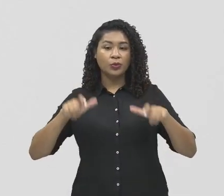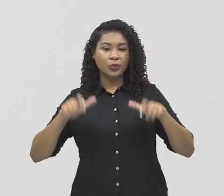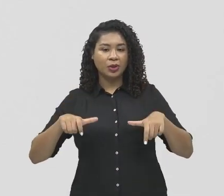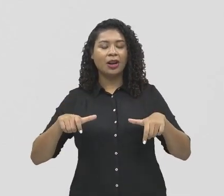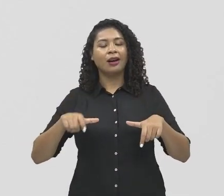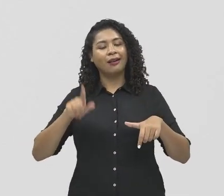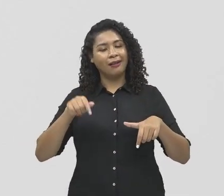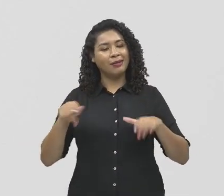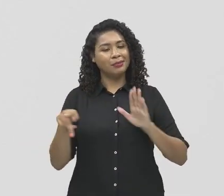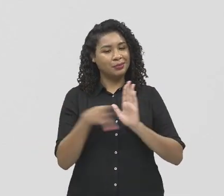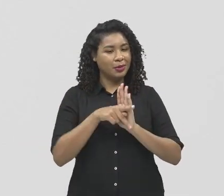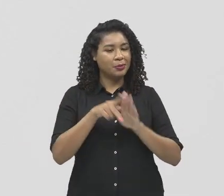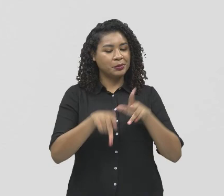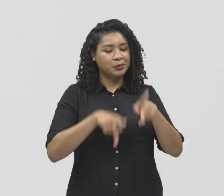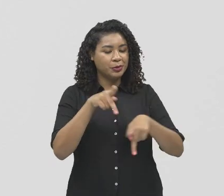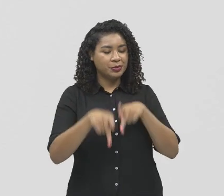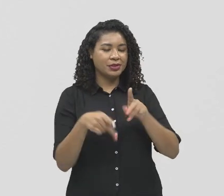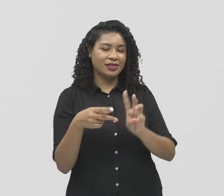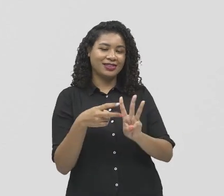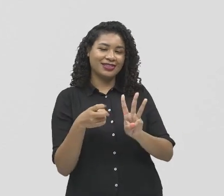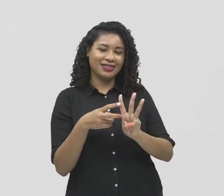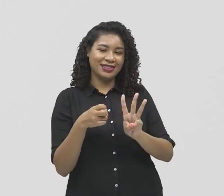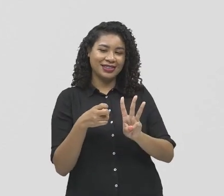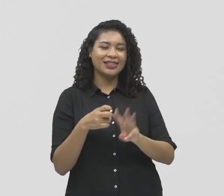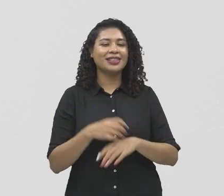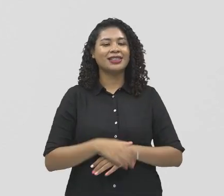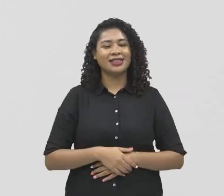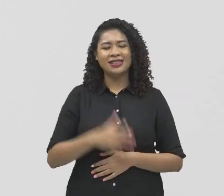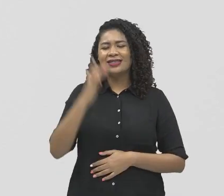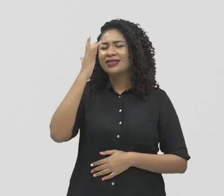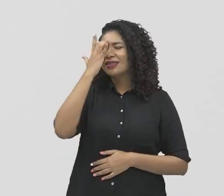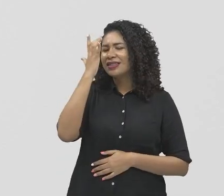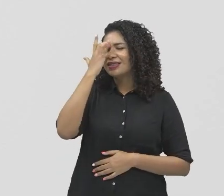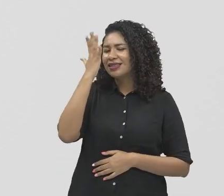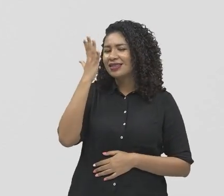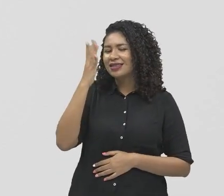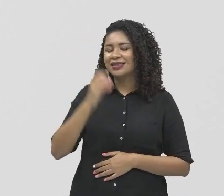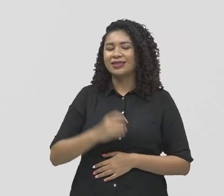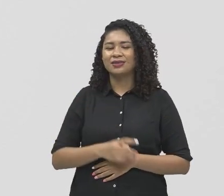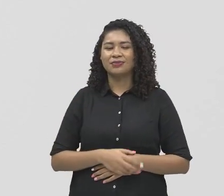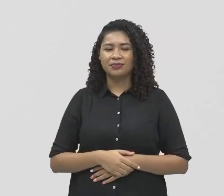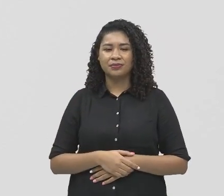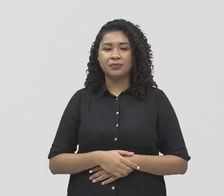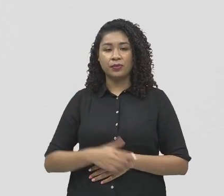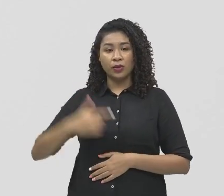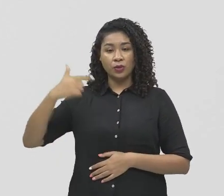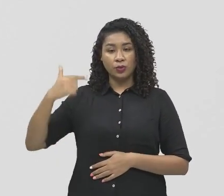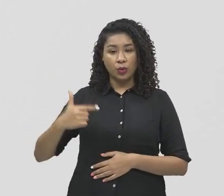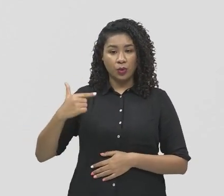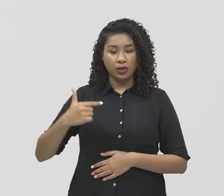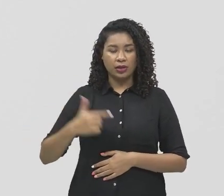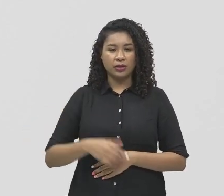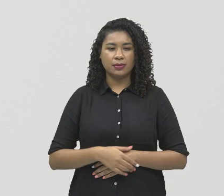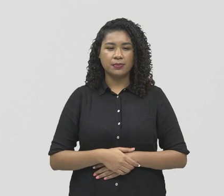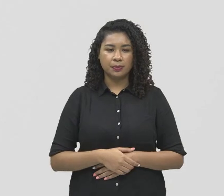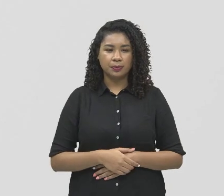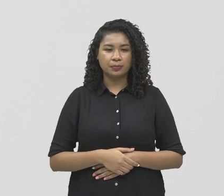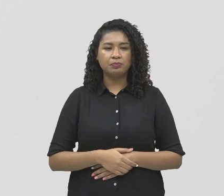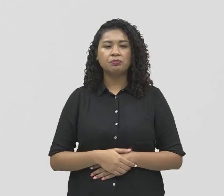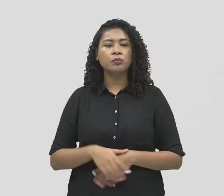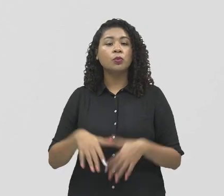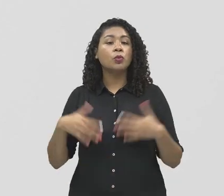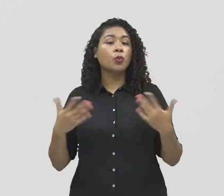como que uma civilização indígena. Então isso aí está muito fácil. A imagem 2, qual seria